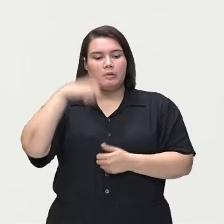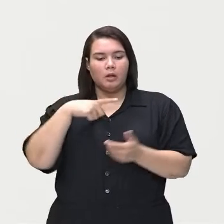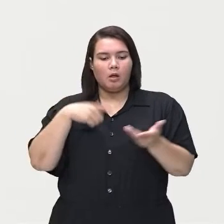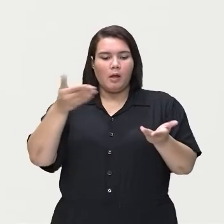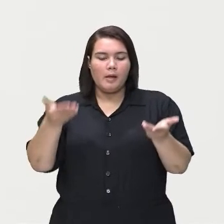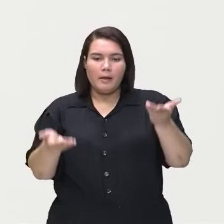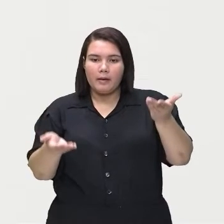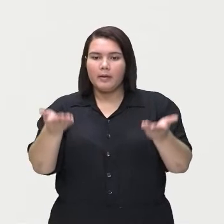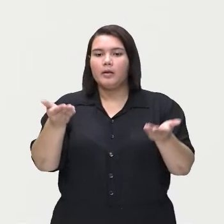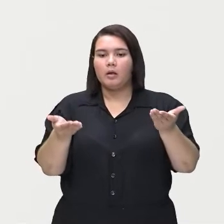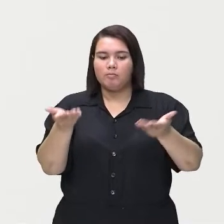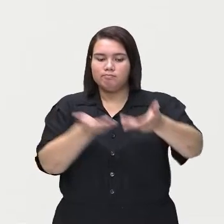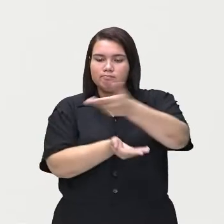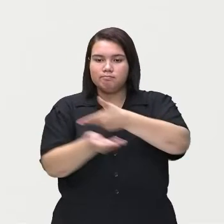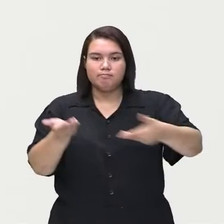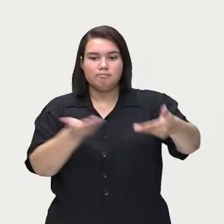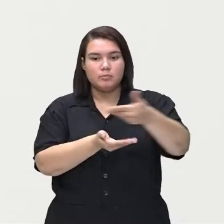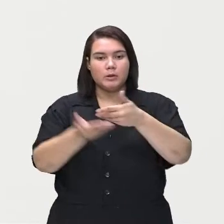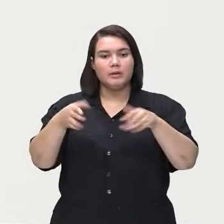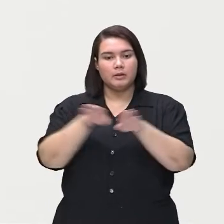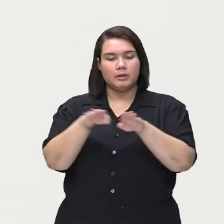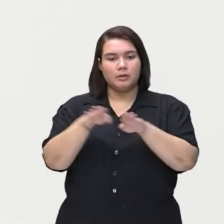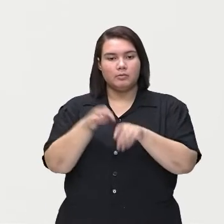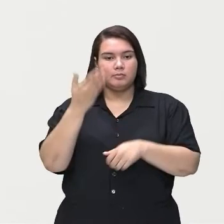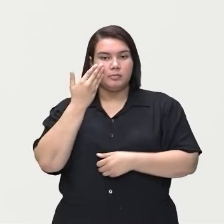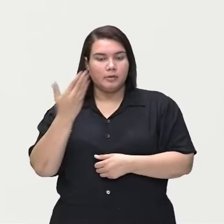e harmonia. Isso vai ser observado